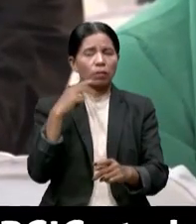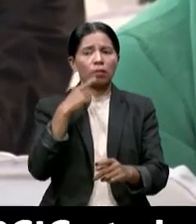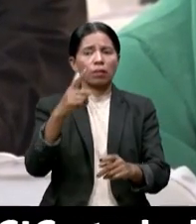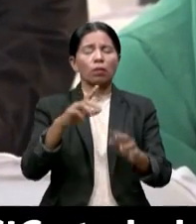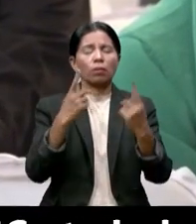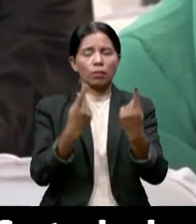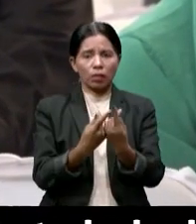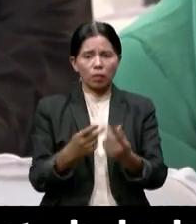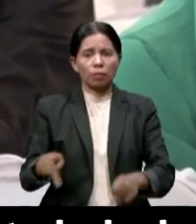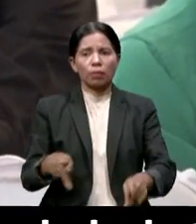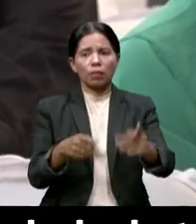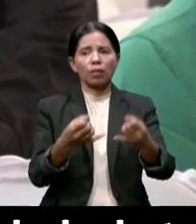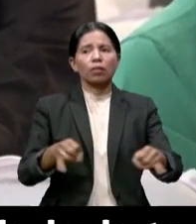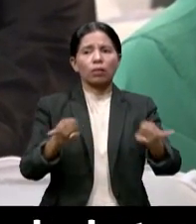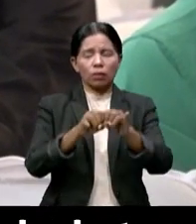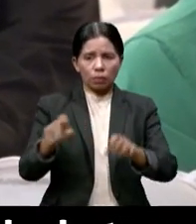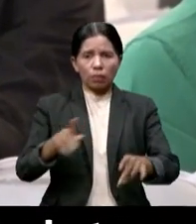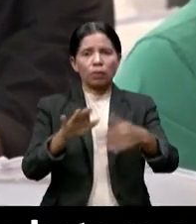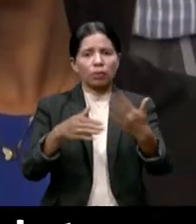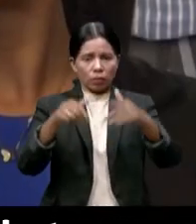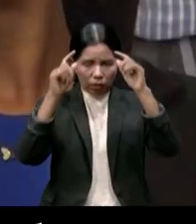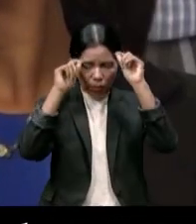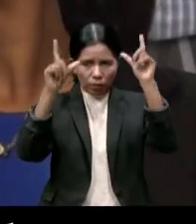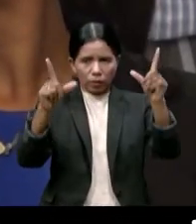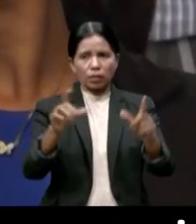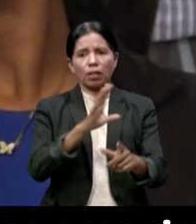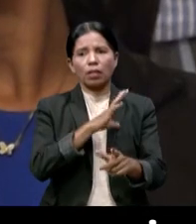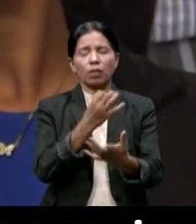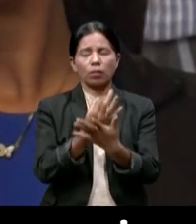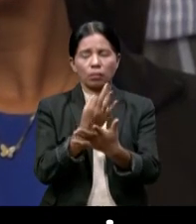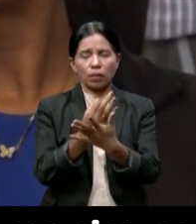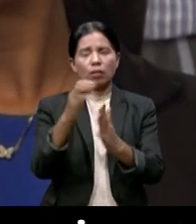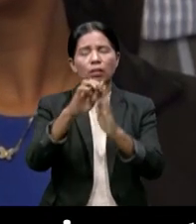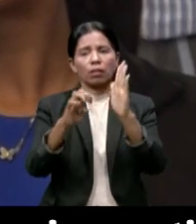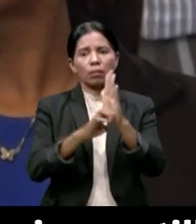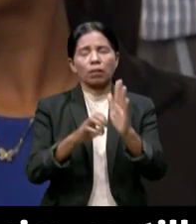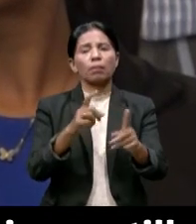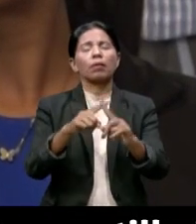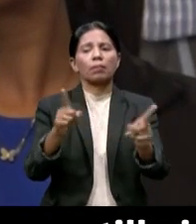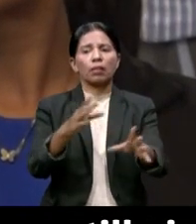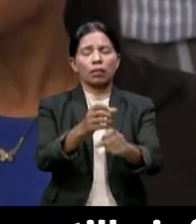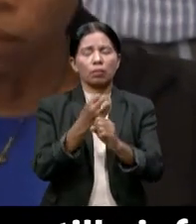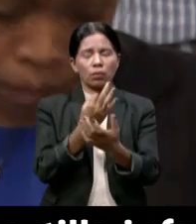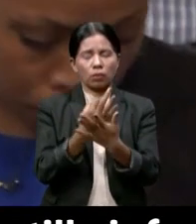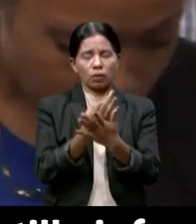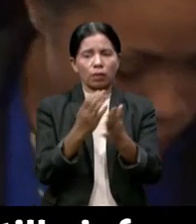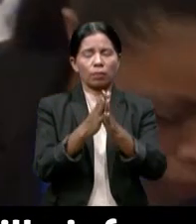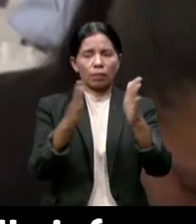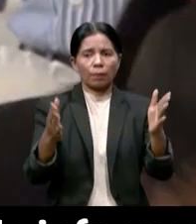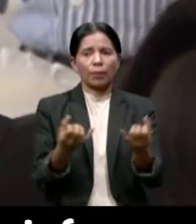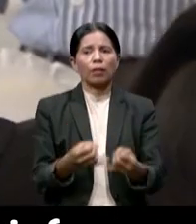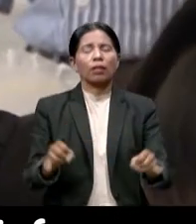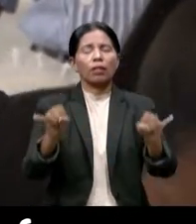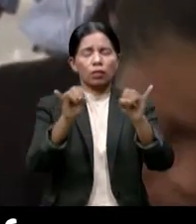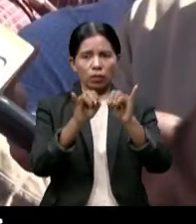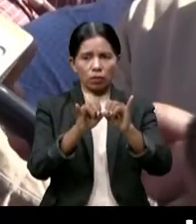no Instituto Público Sira e a Timor-Leste, também se depende do orçamento do Estado, mas vencemos o salário bot. Boa ideia, ver, institutos